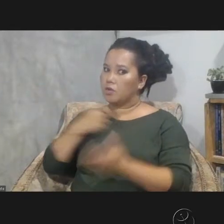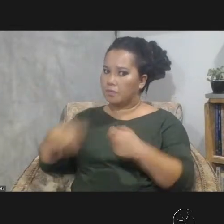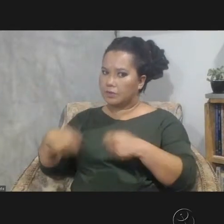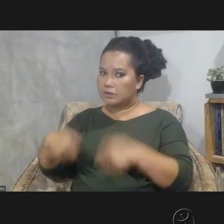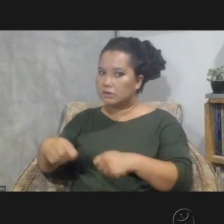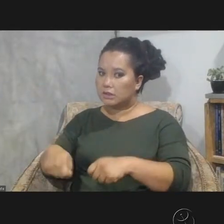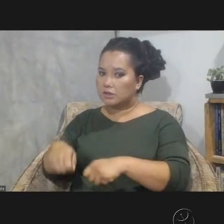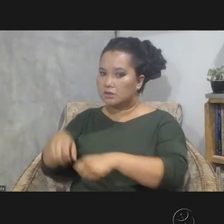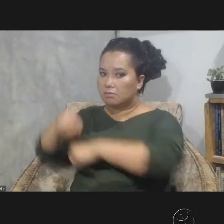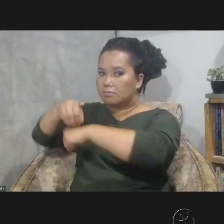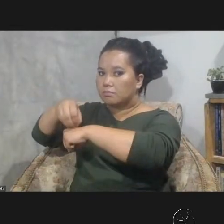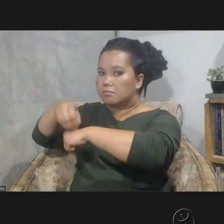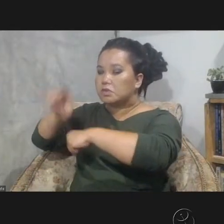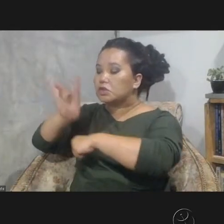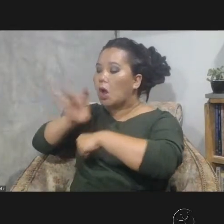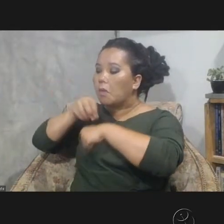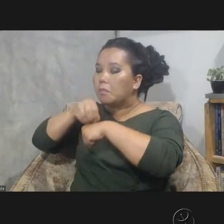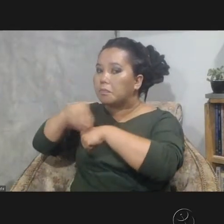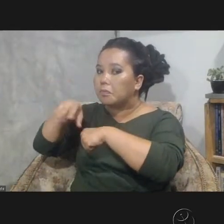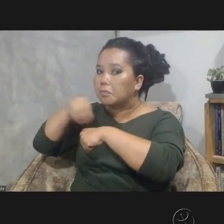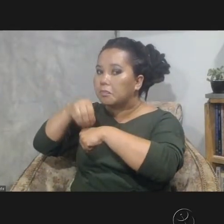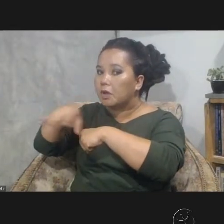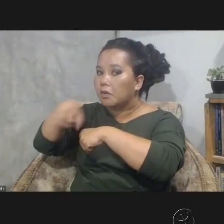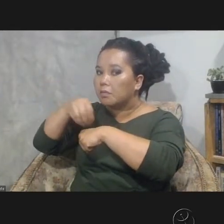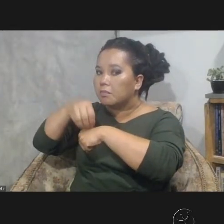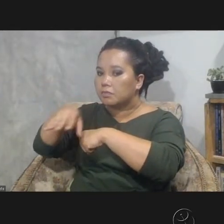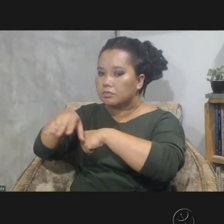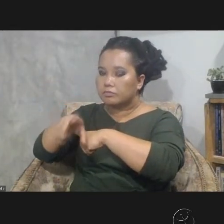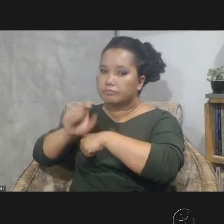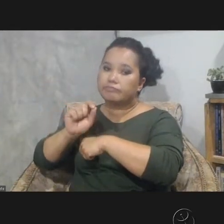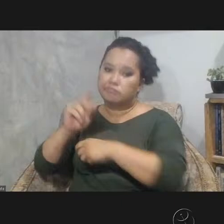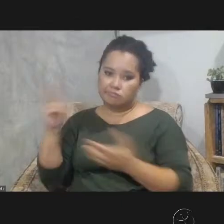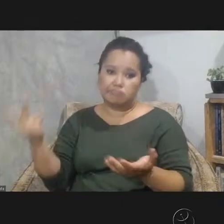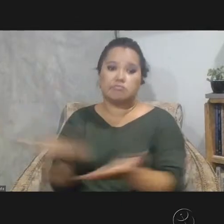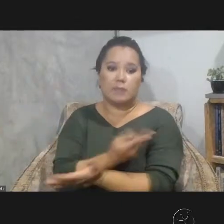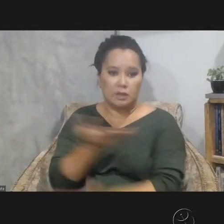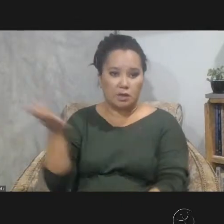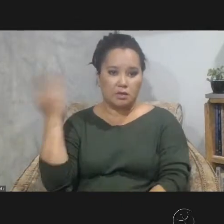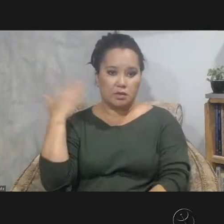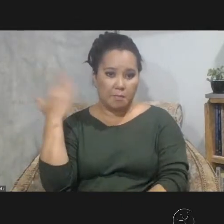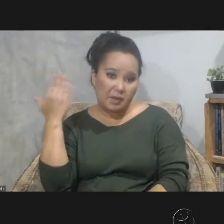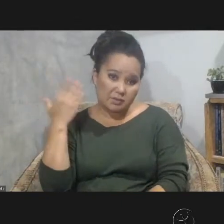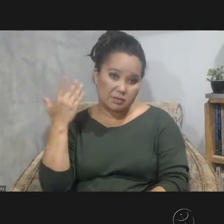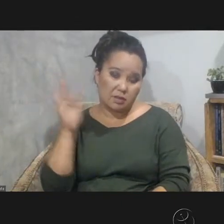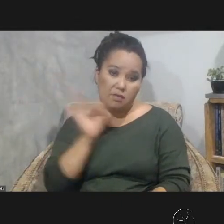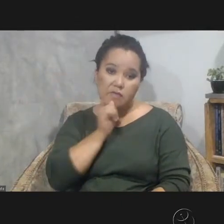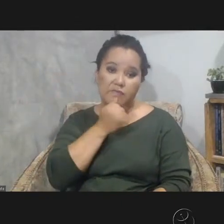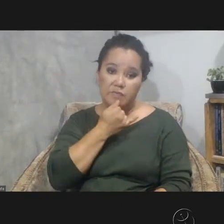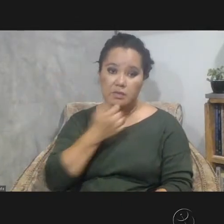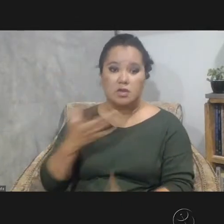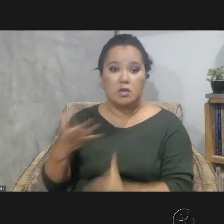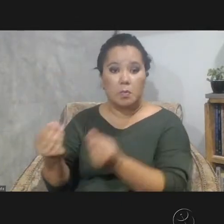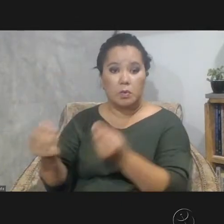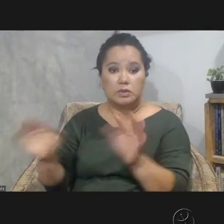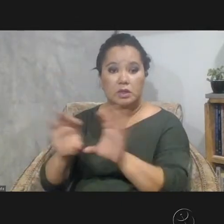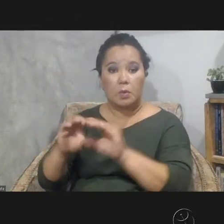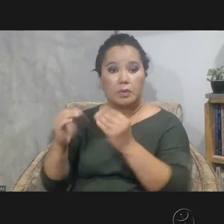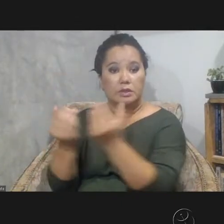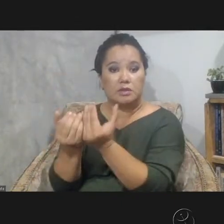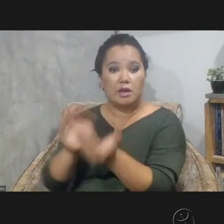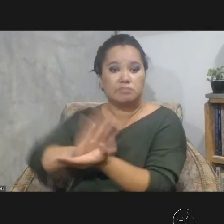isso daí levou ao extermínio. E isso hoje nós podemos apenas